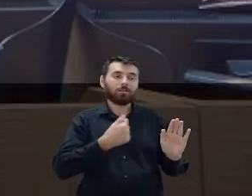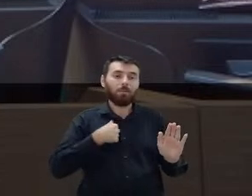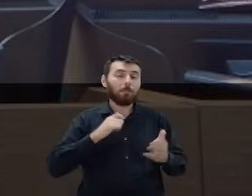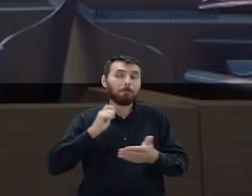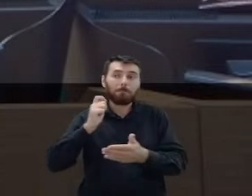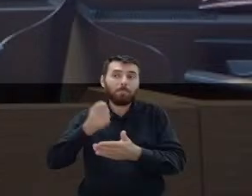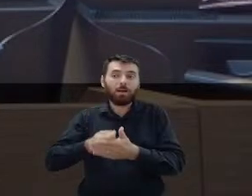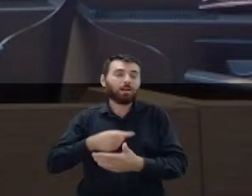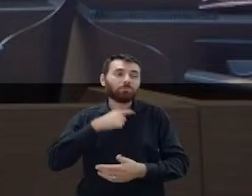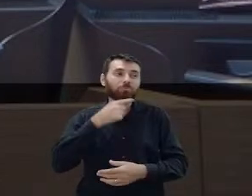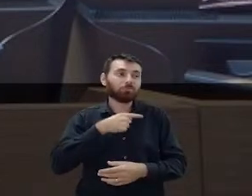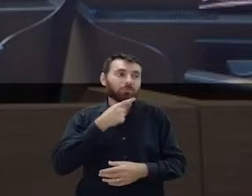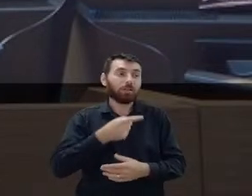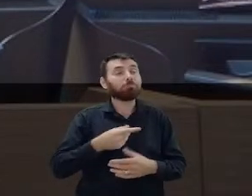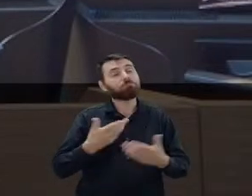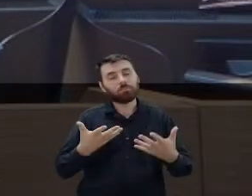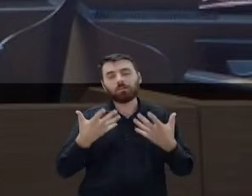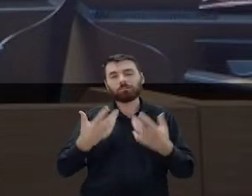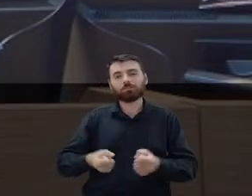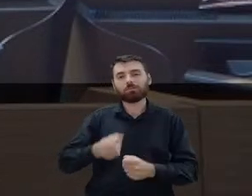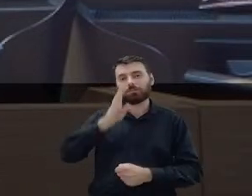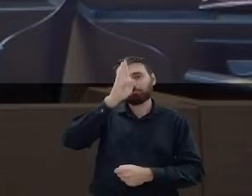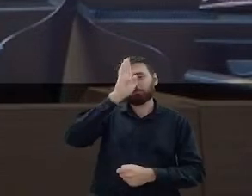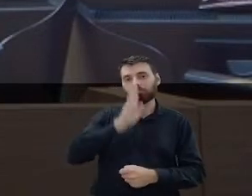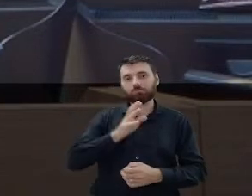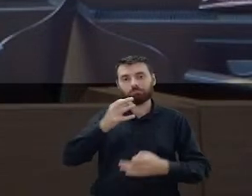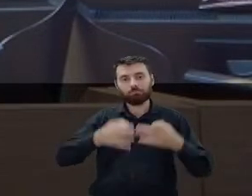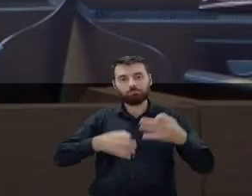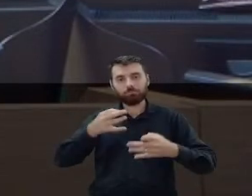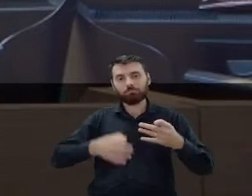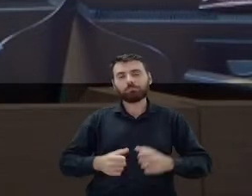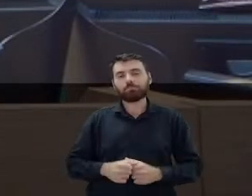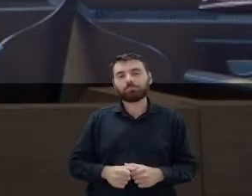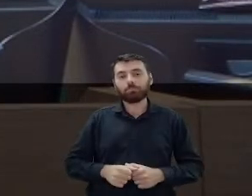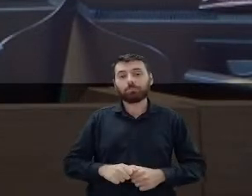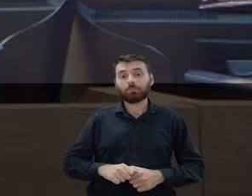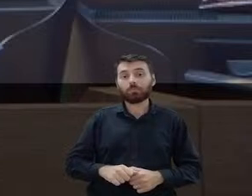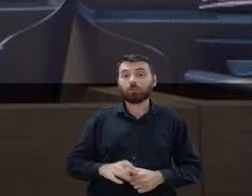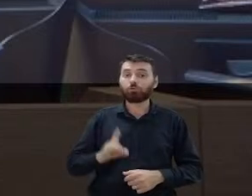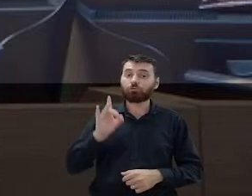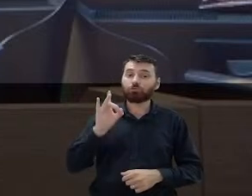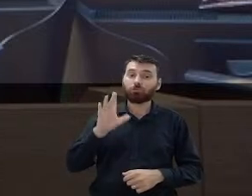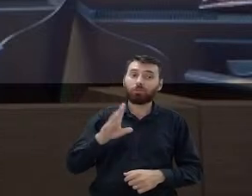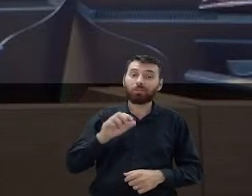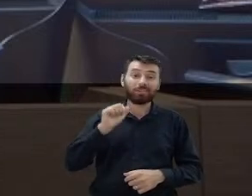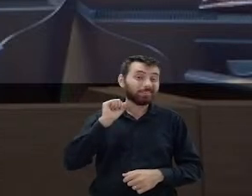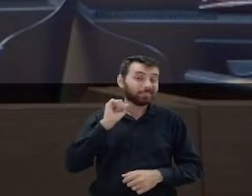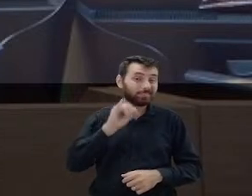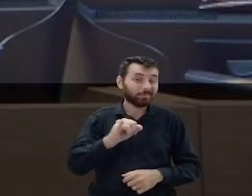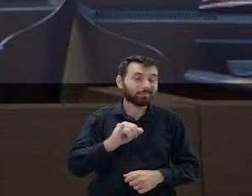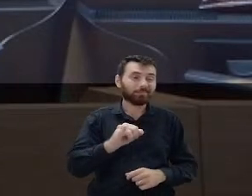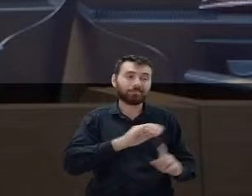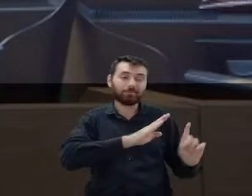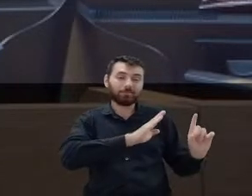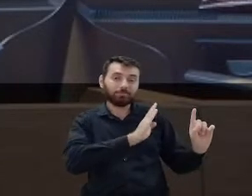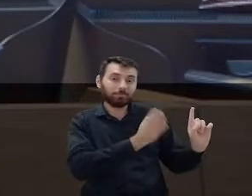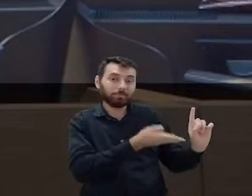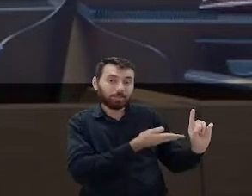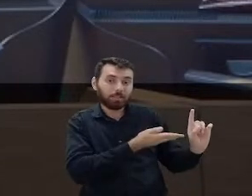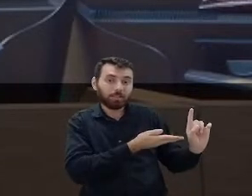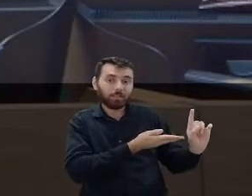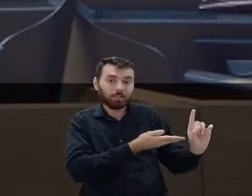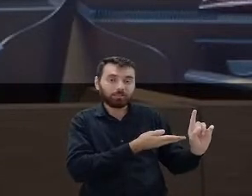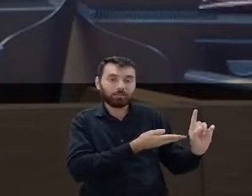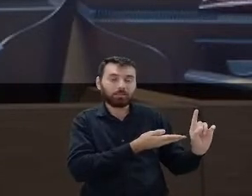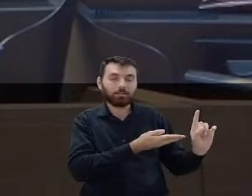haja uma demonstração muito consistente em sentido contrário, mesmo porque a pessoa pode receber